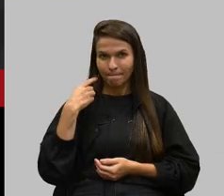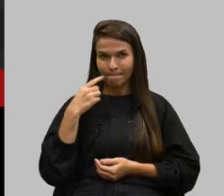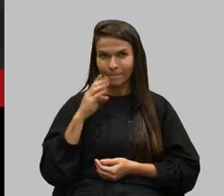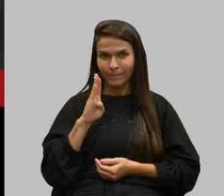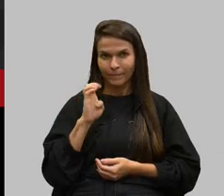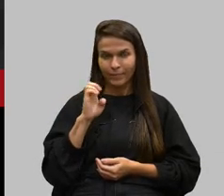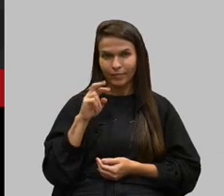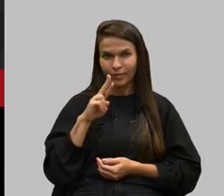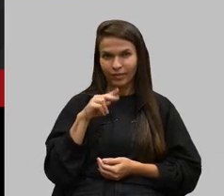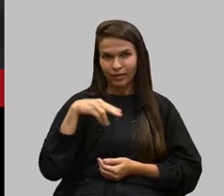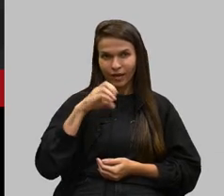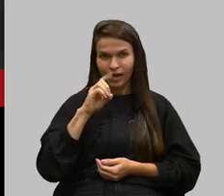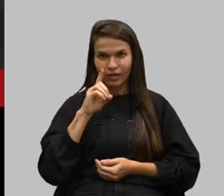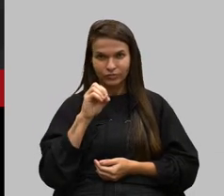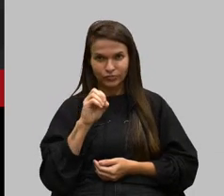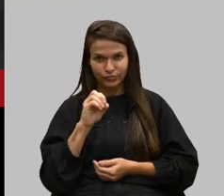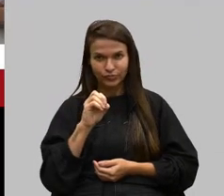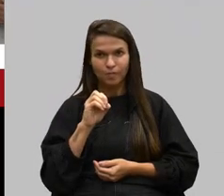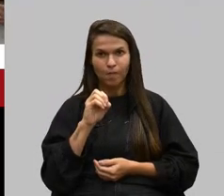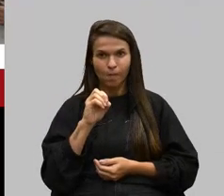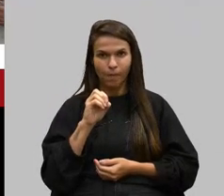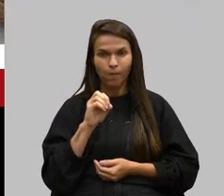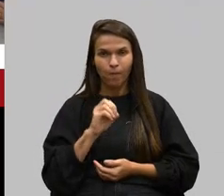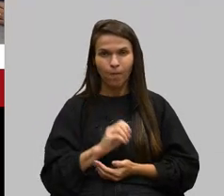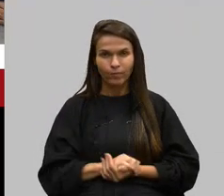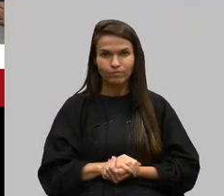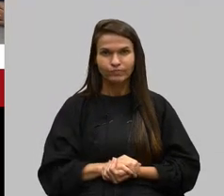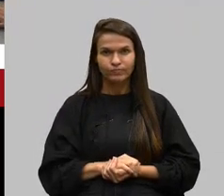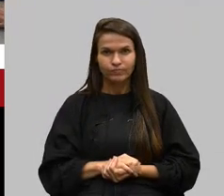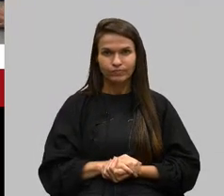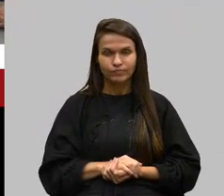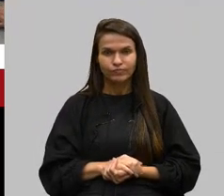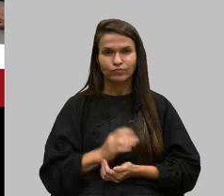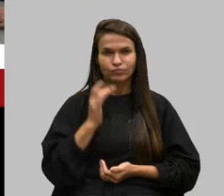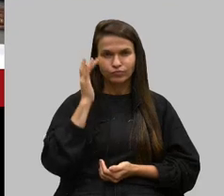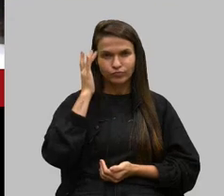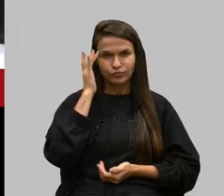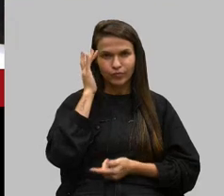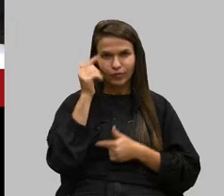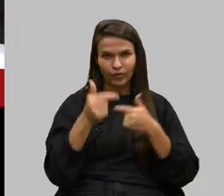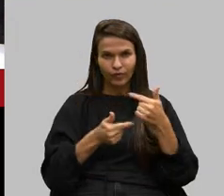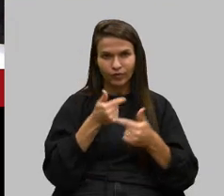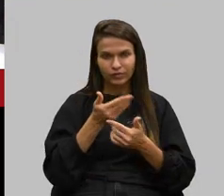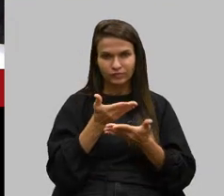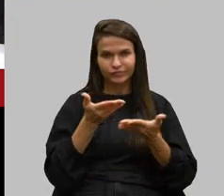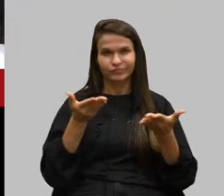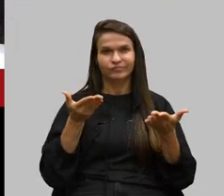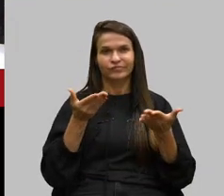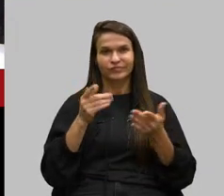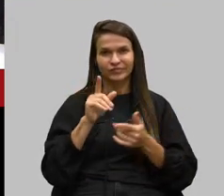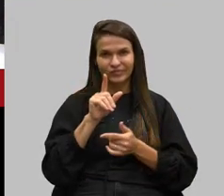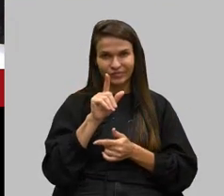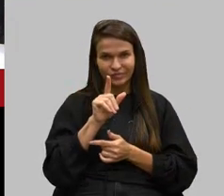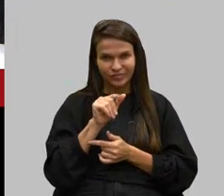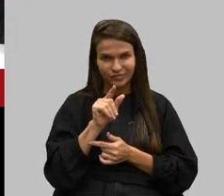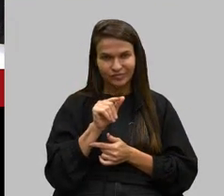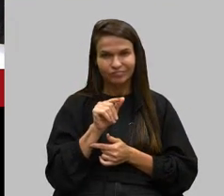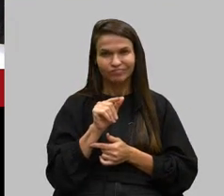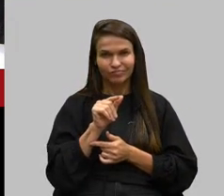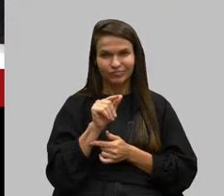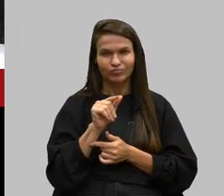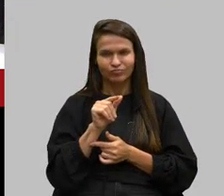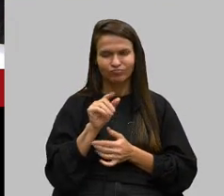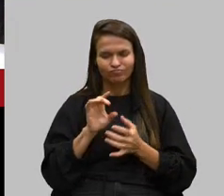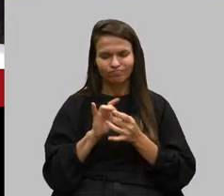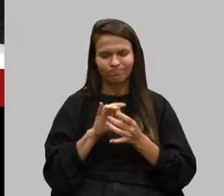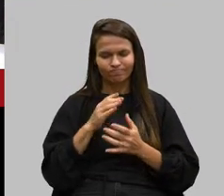Opa Deputado ainda não eu acho que os trabalho de vocês é muito é muito para mim eu acho que vocês